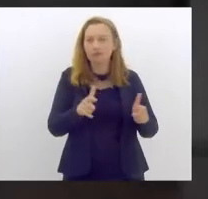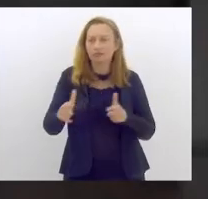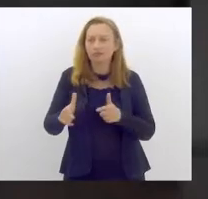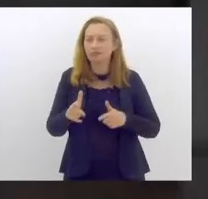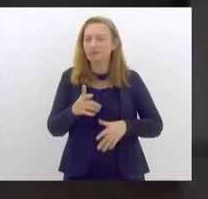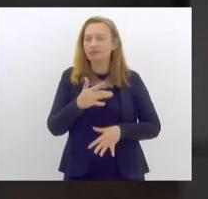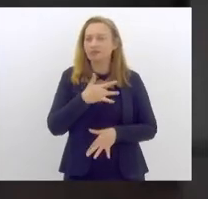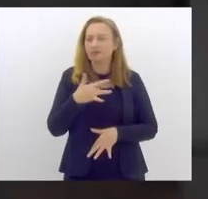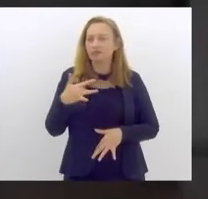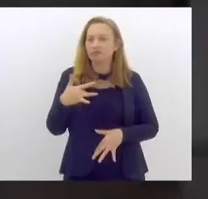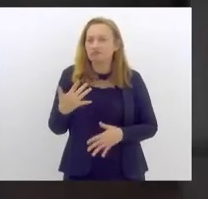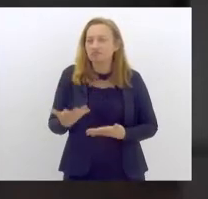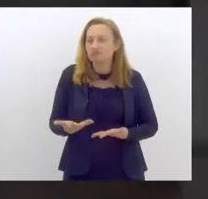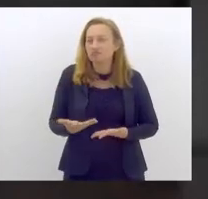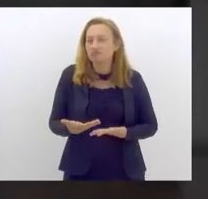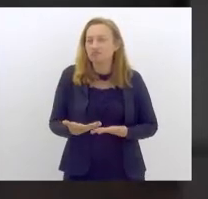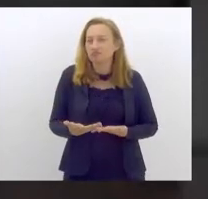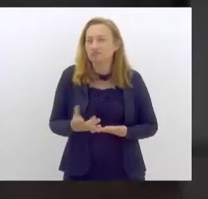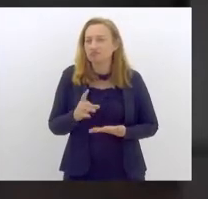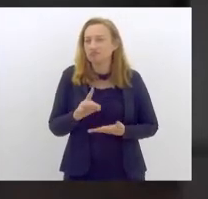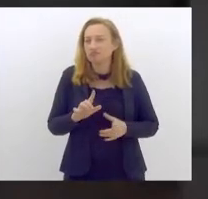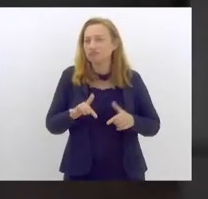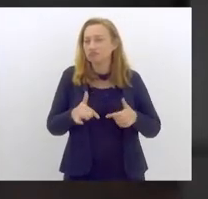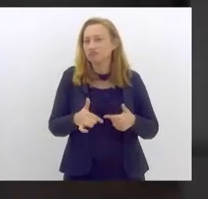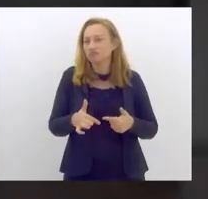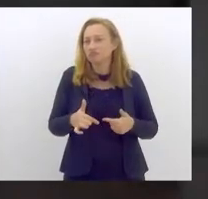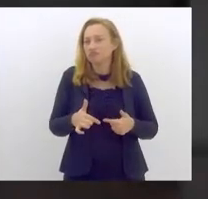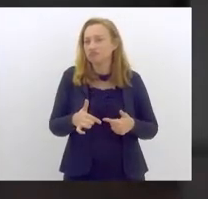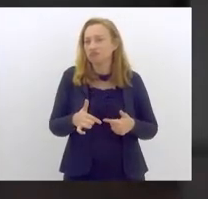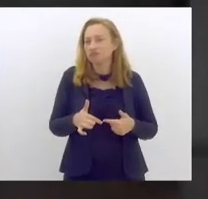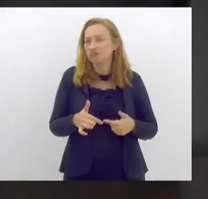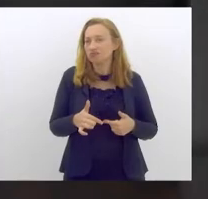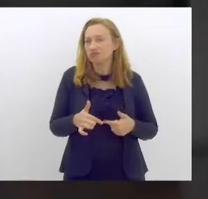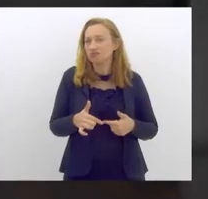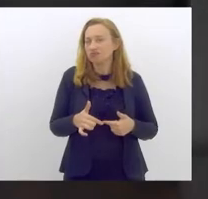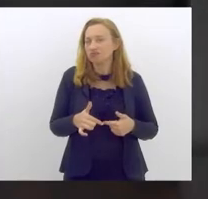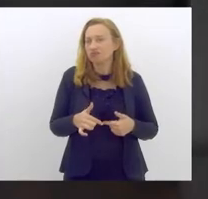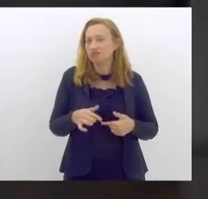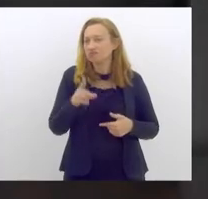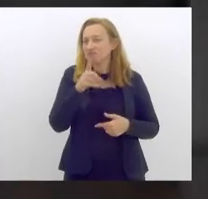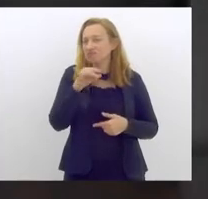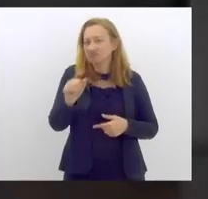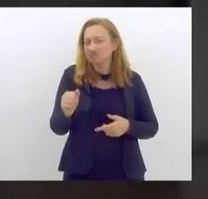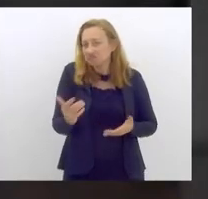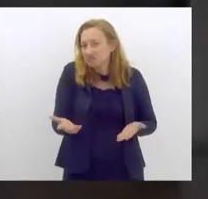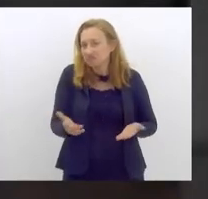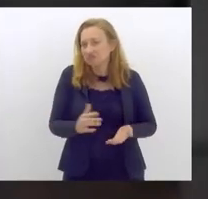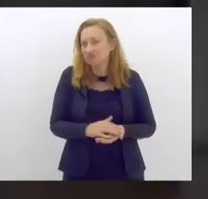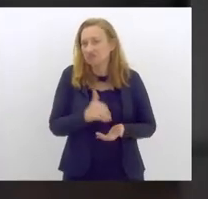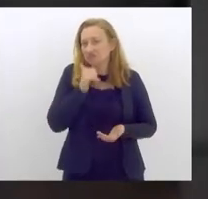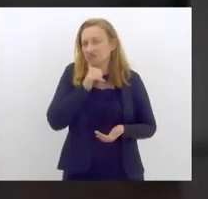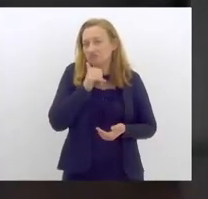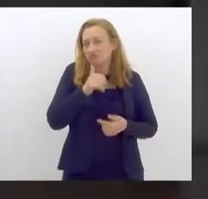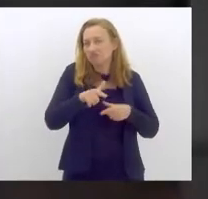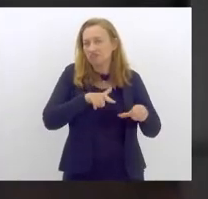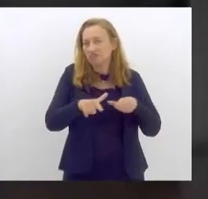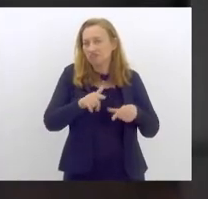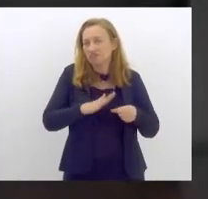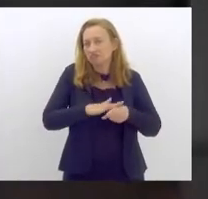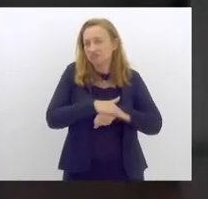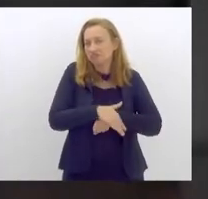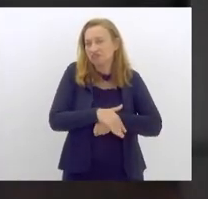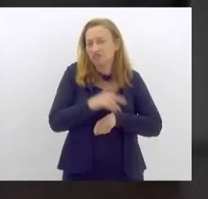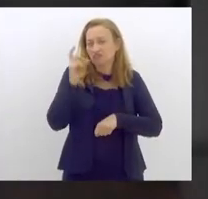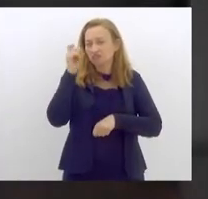saúde é só funciona na parte da do dia né as mulheres que trabalham à noite